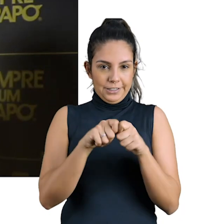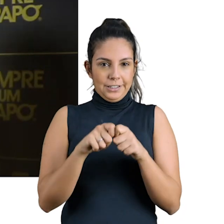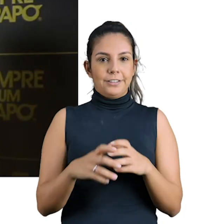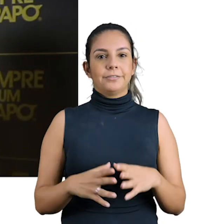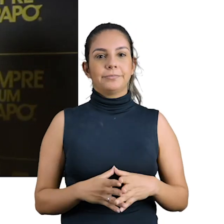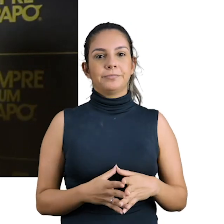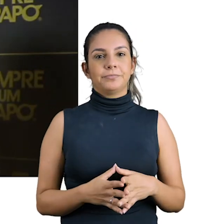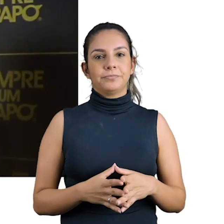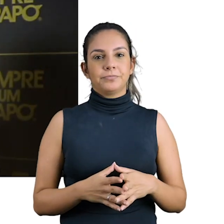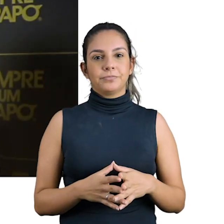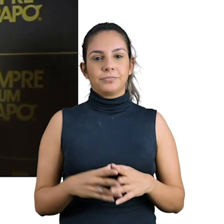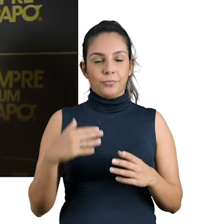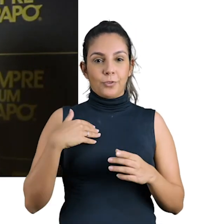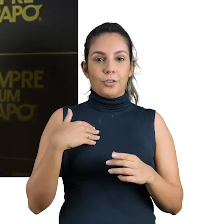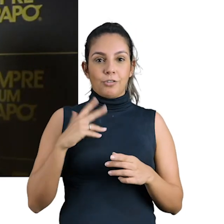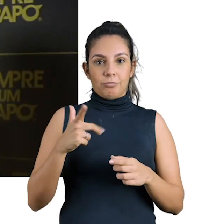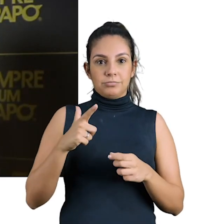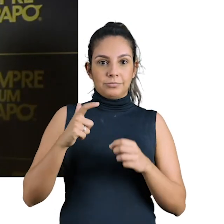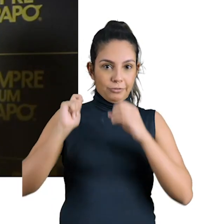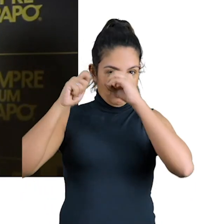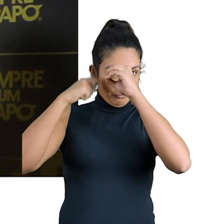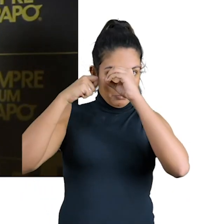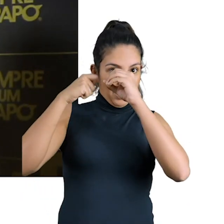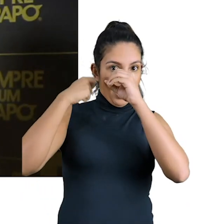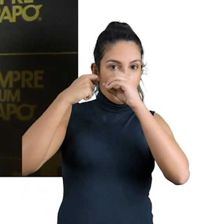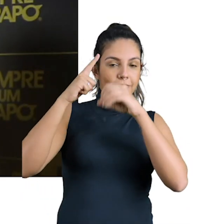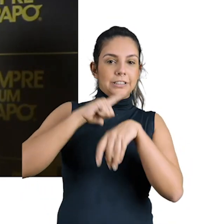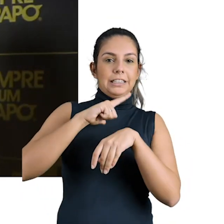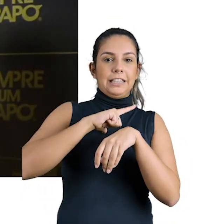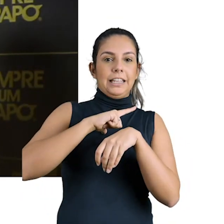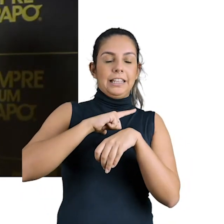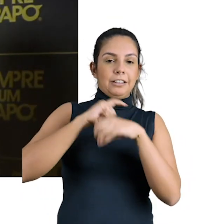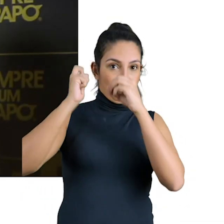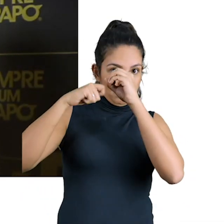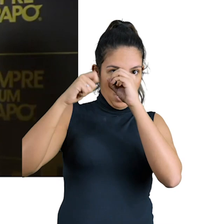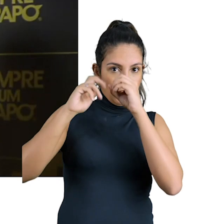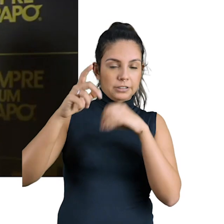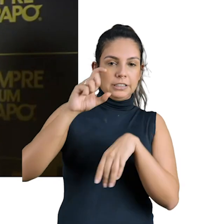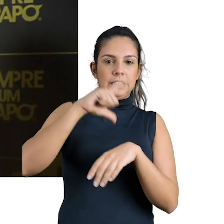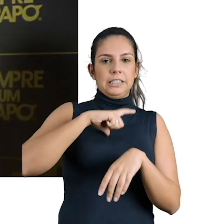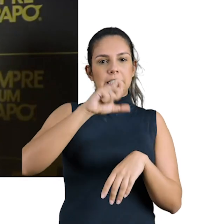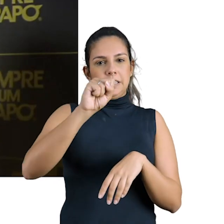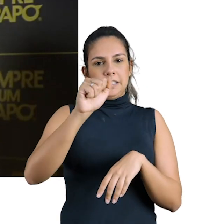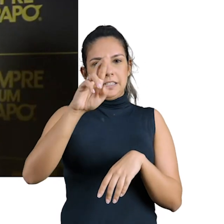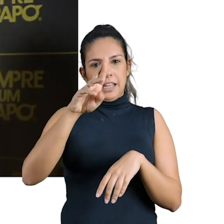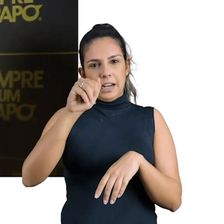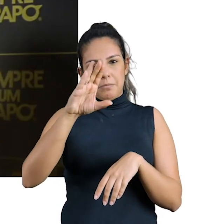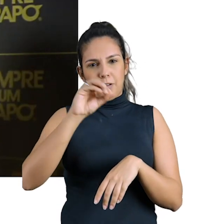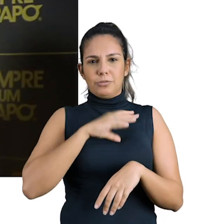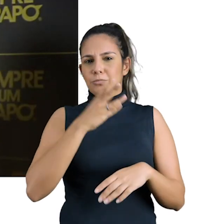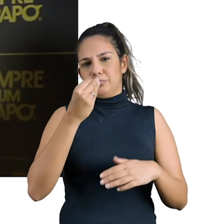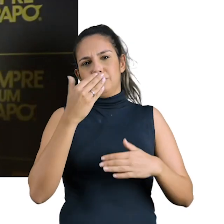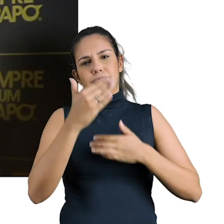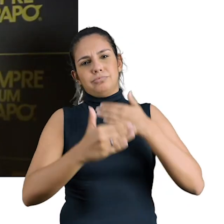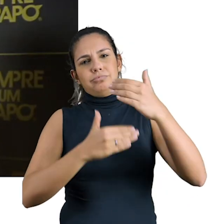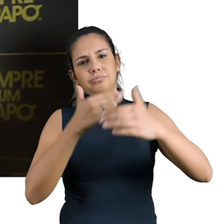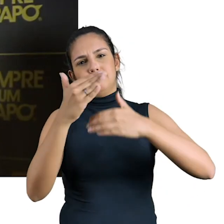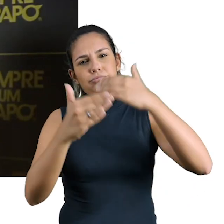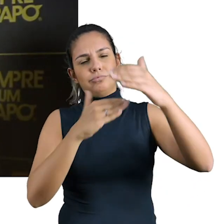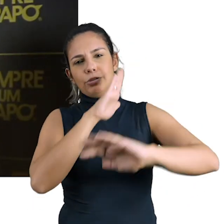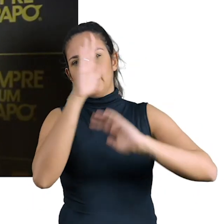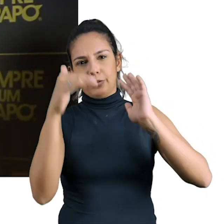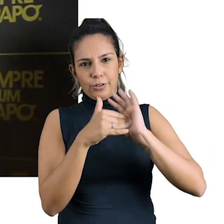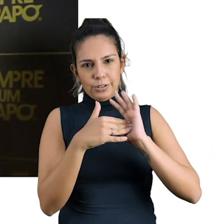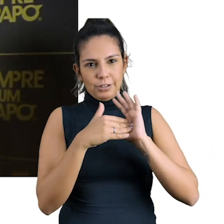fazia, eu gravava. Então lá tem de Saramago, enfim, nossa, é muita gente lá,